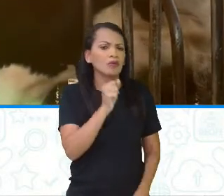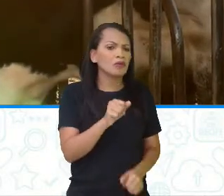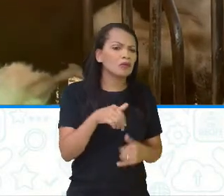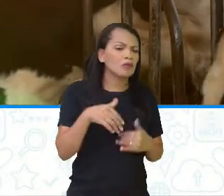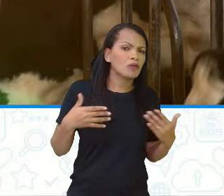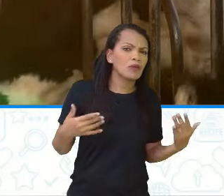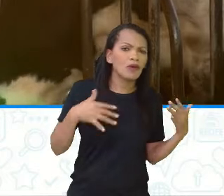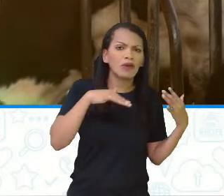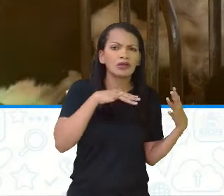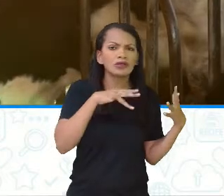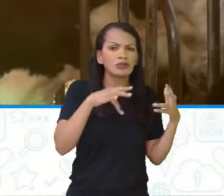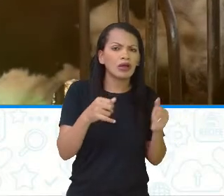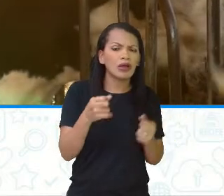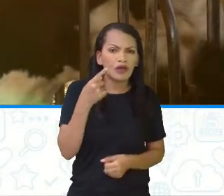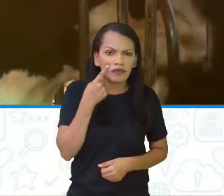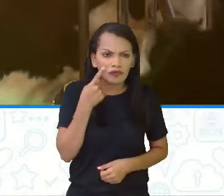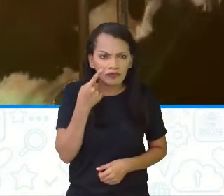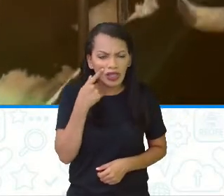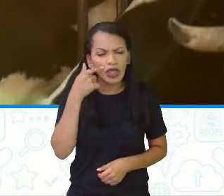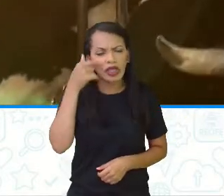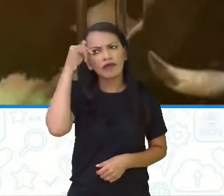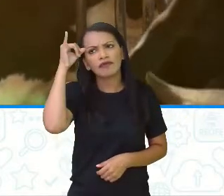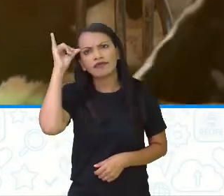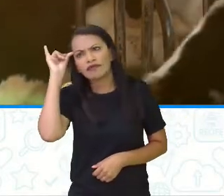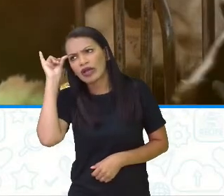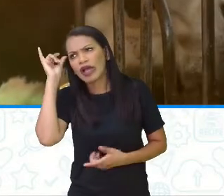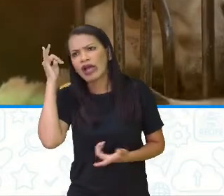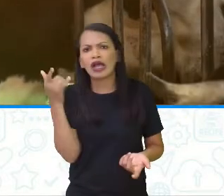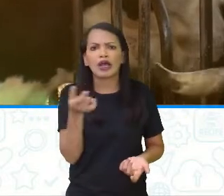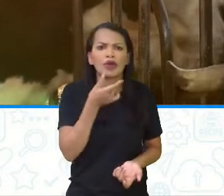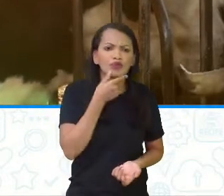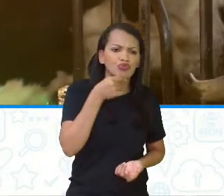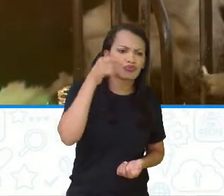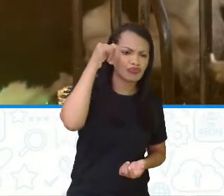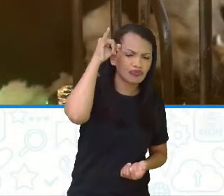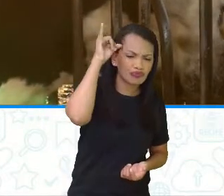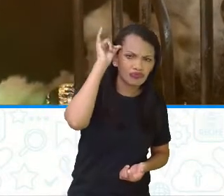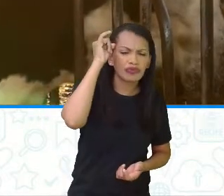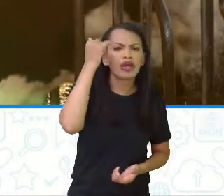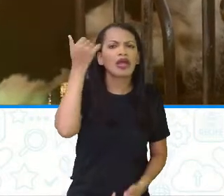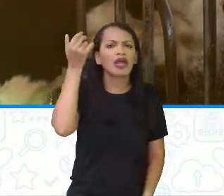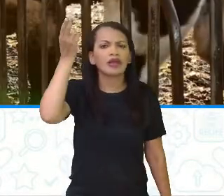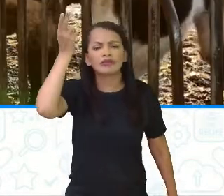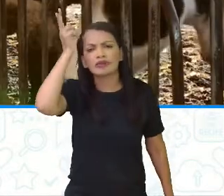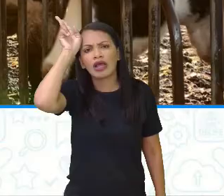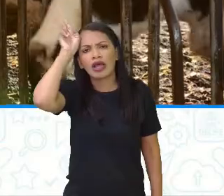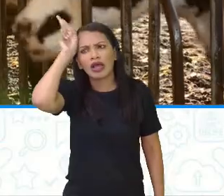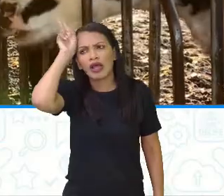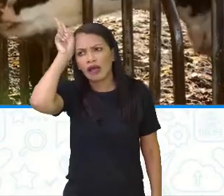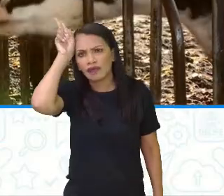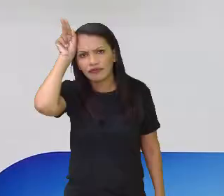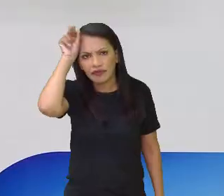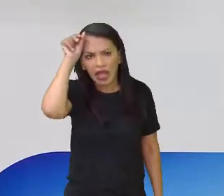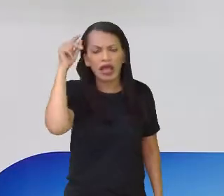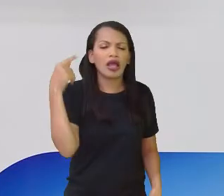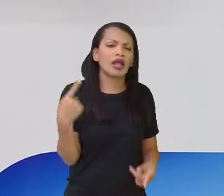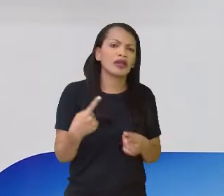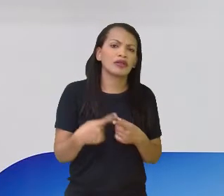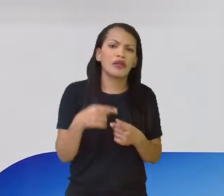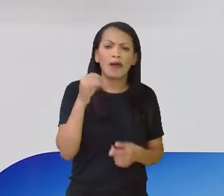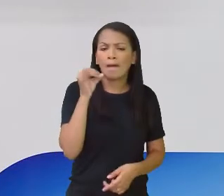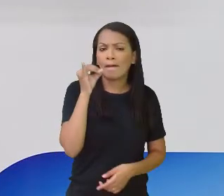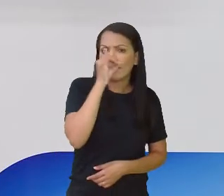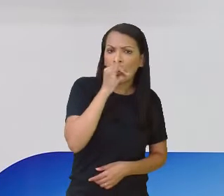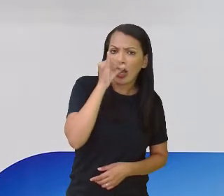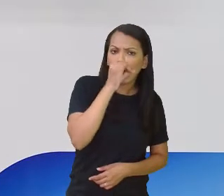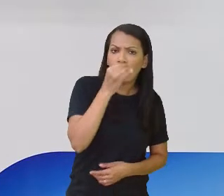vocês estão vendo aí? As vacas, os bois, cavalo, porcos, entre outros. Então, pecuária,